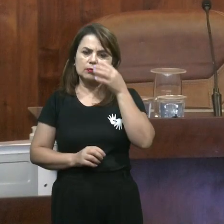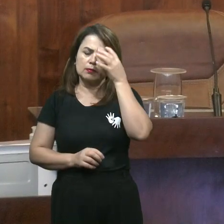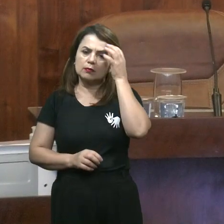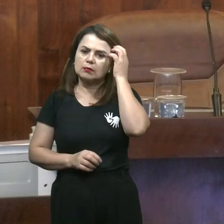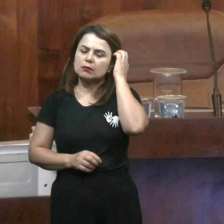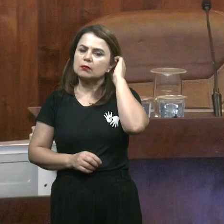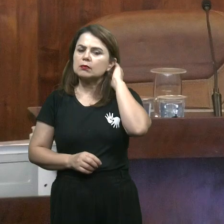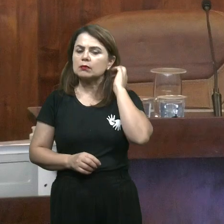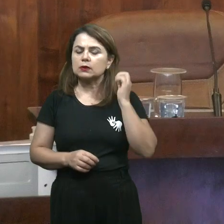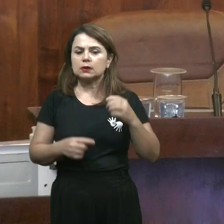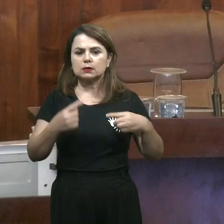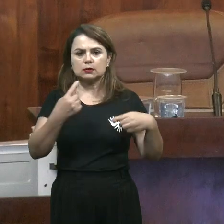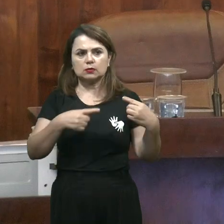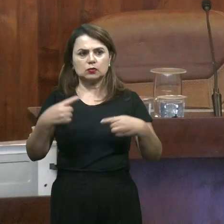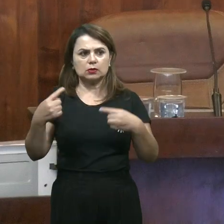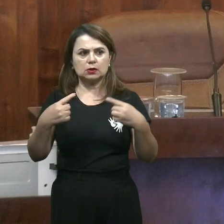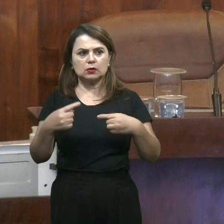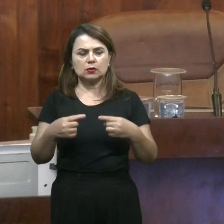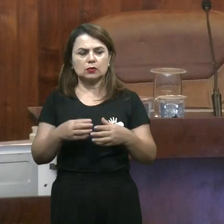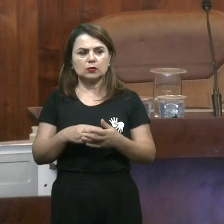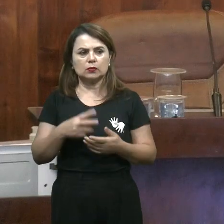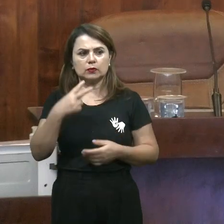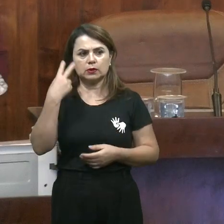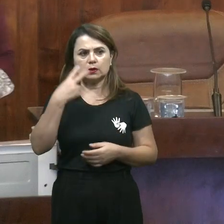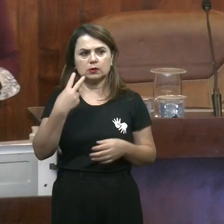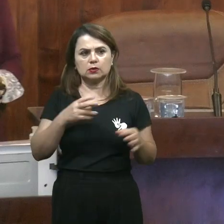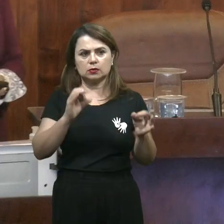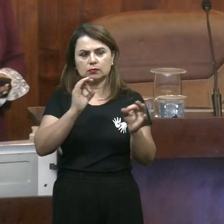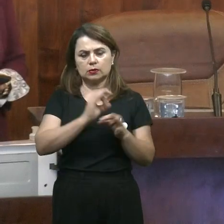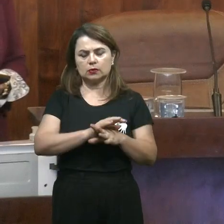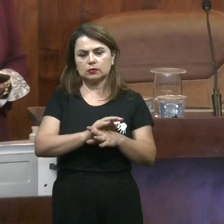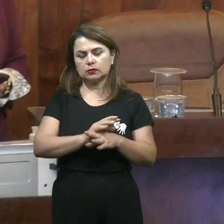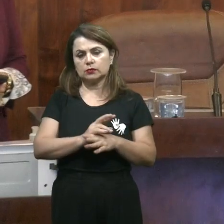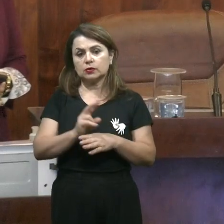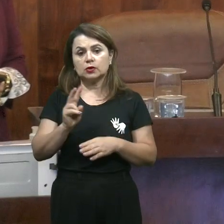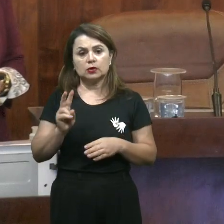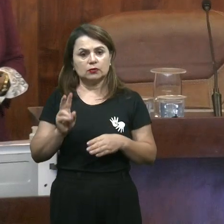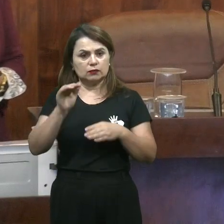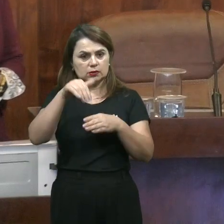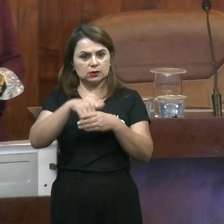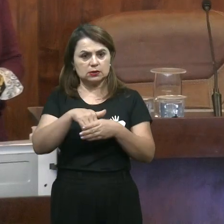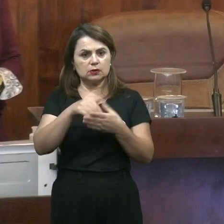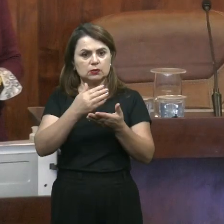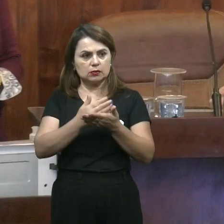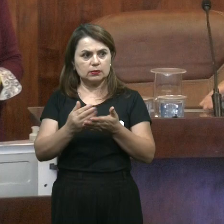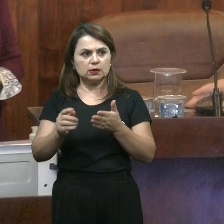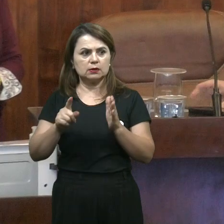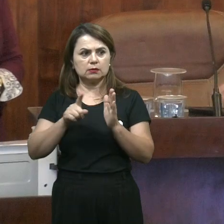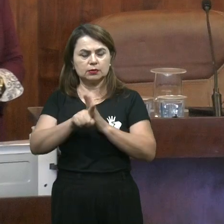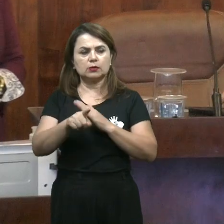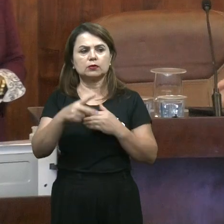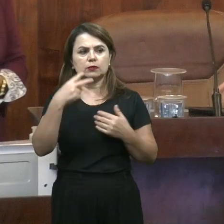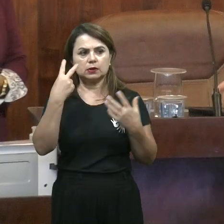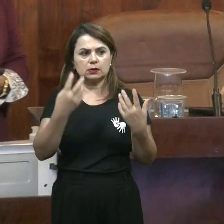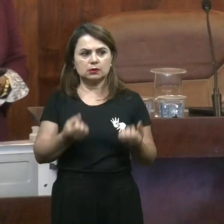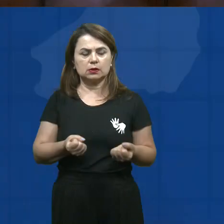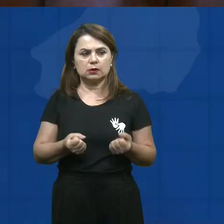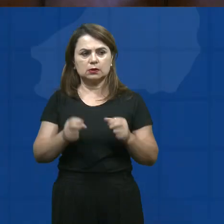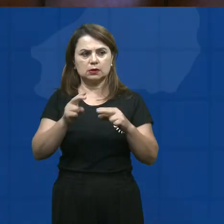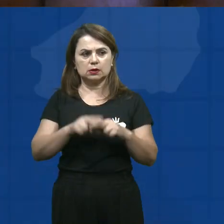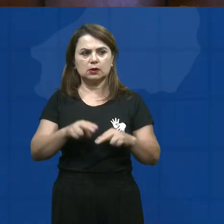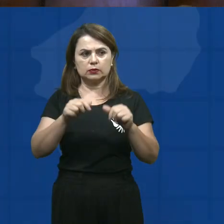Em discussão, o requerimento, não havendo vereadores inscritos, essa discussão está em votação. Os órgãos estão favoráveis, permaneçam como se encontram.